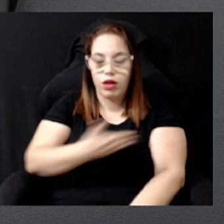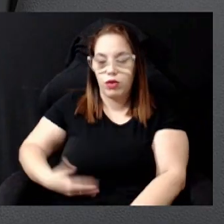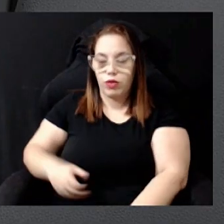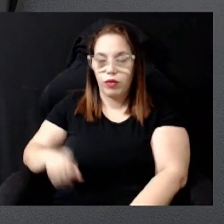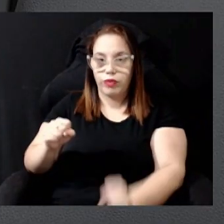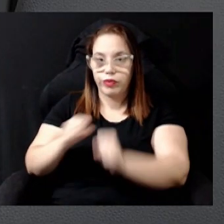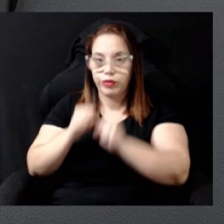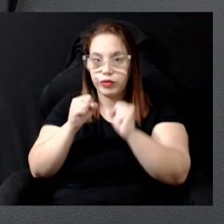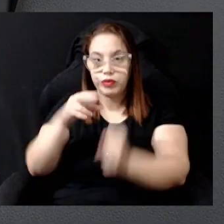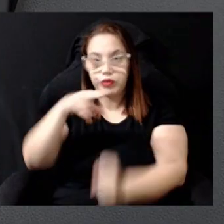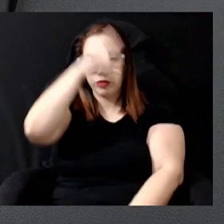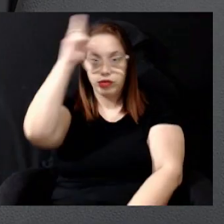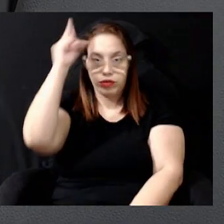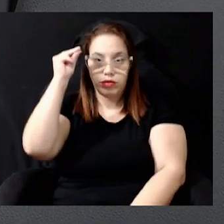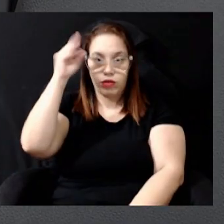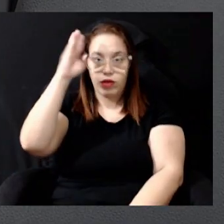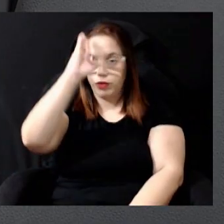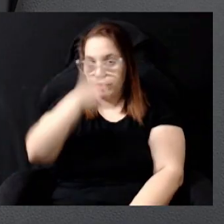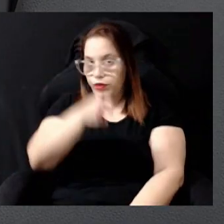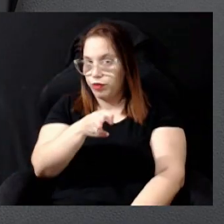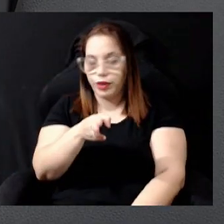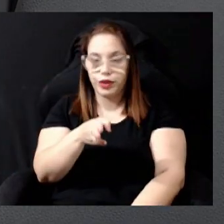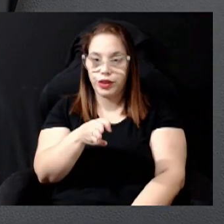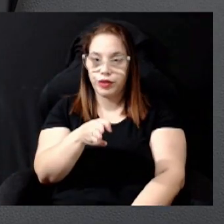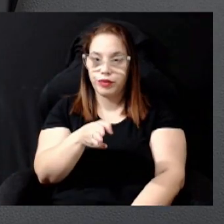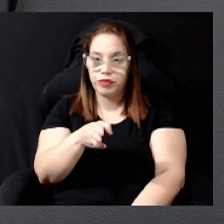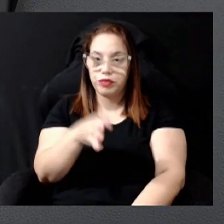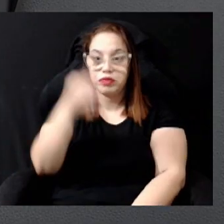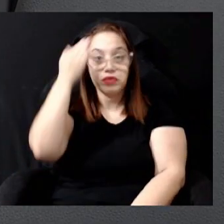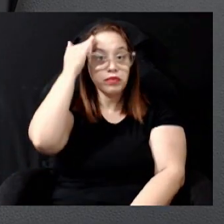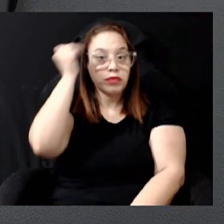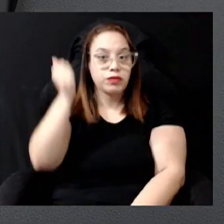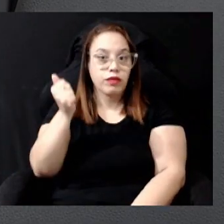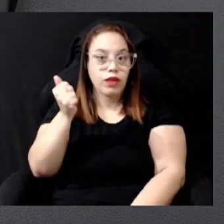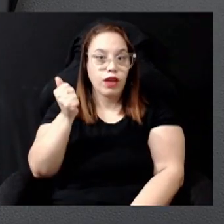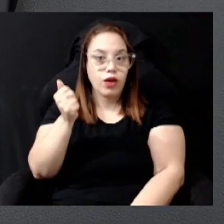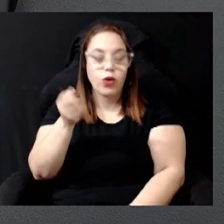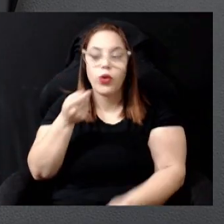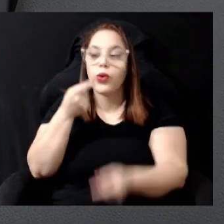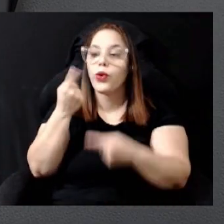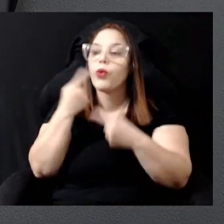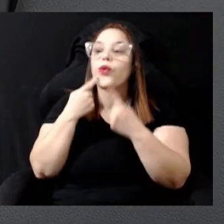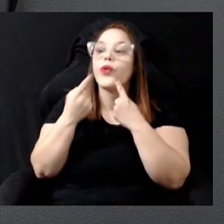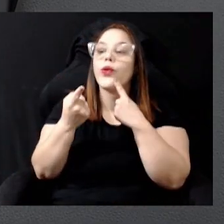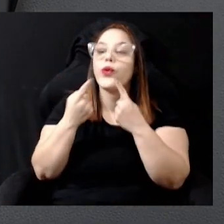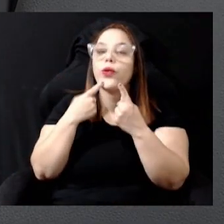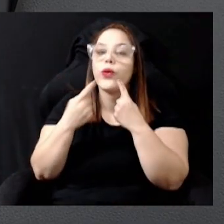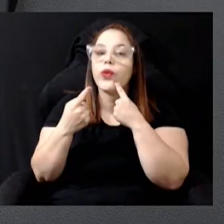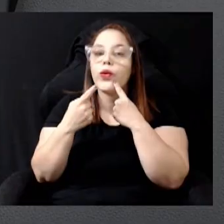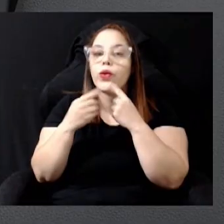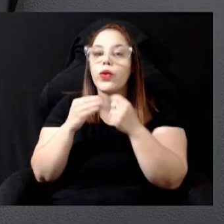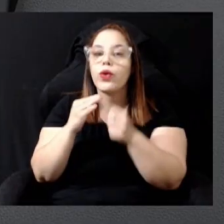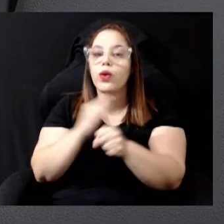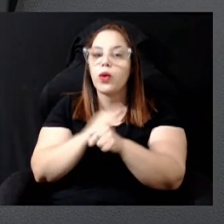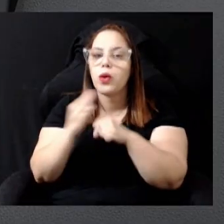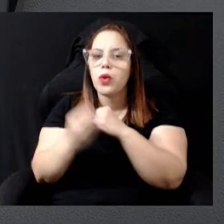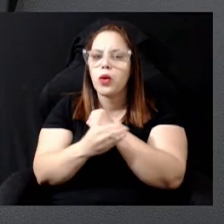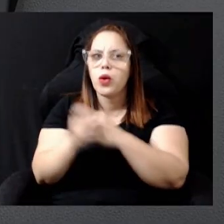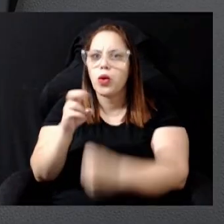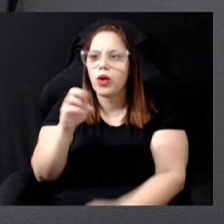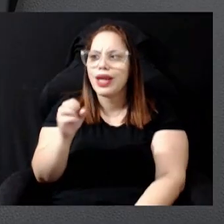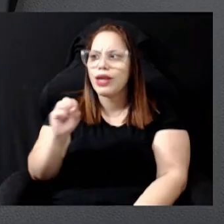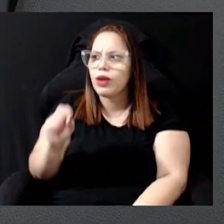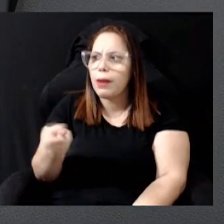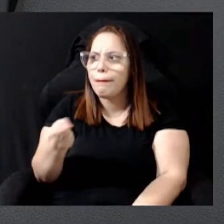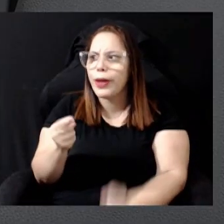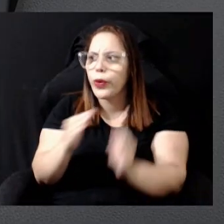é fundamental, porque ele já sabe com quem dialogar. Porque imagine, você tem um bairro lá com mais de 50 mil moradores. Como é que